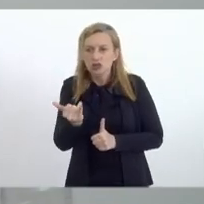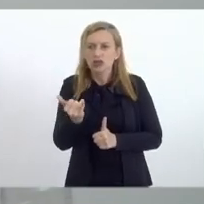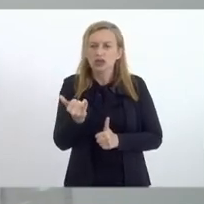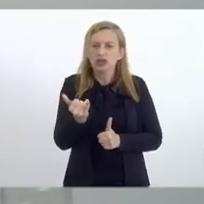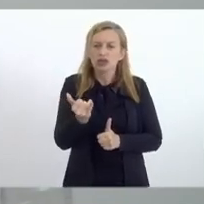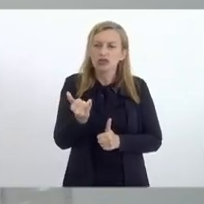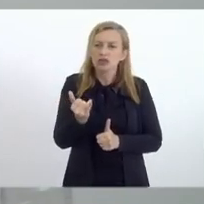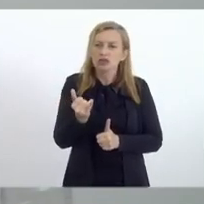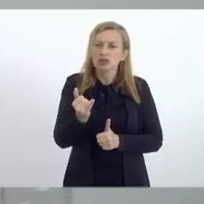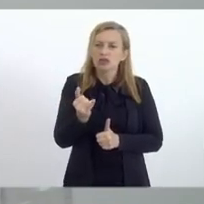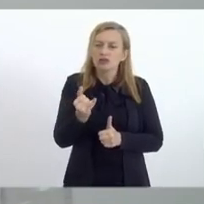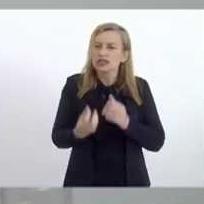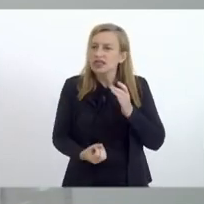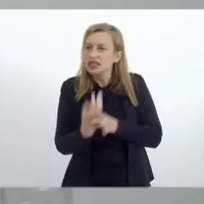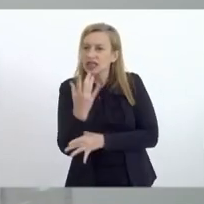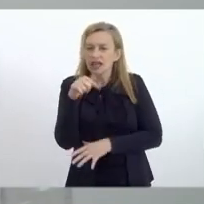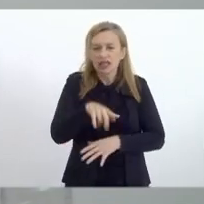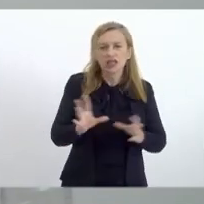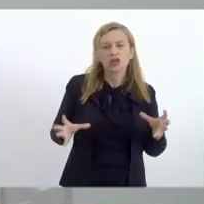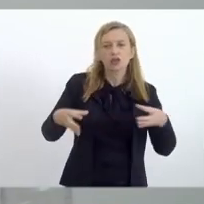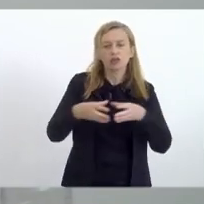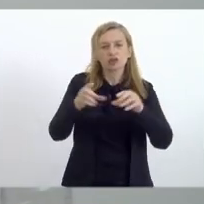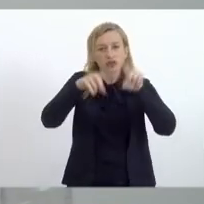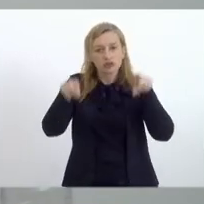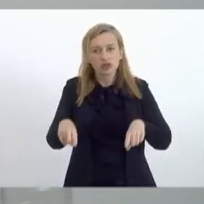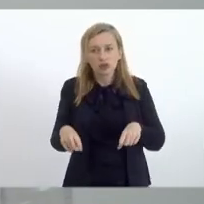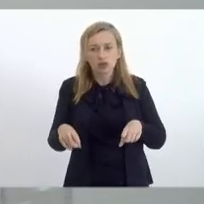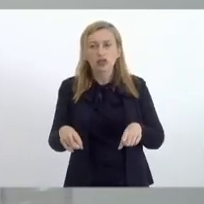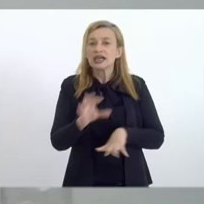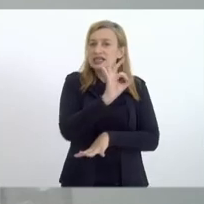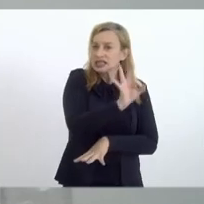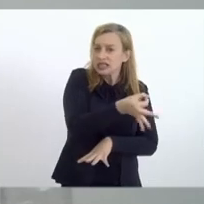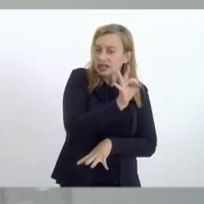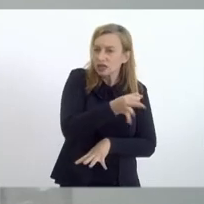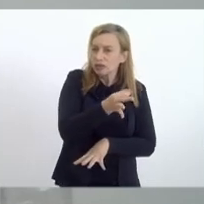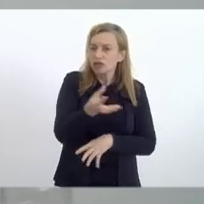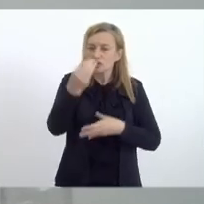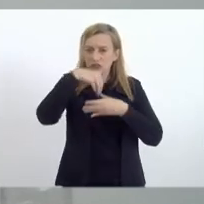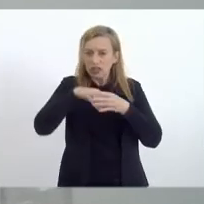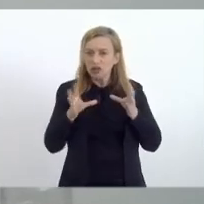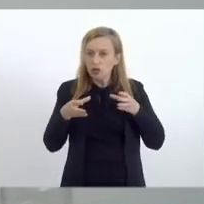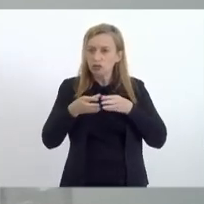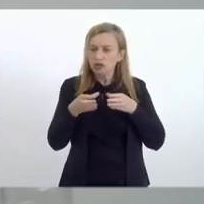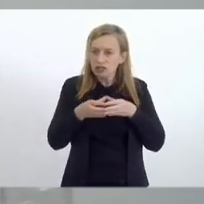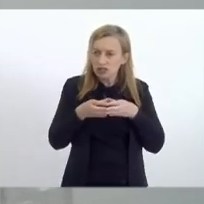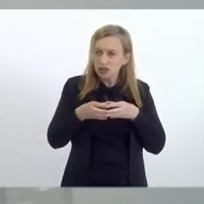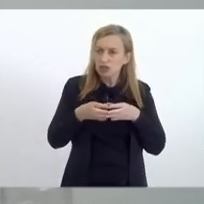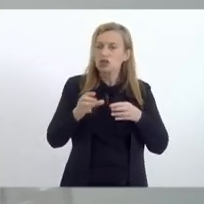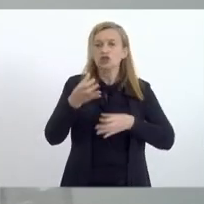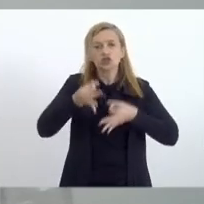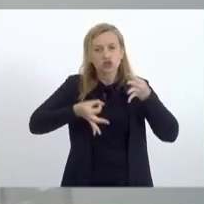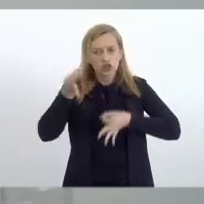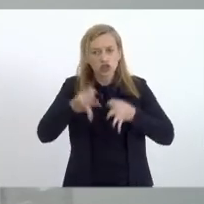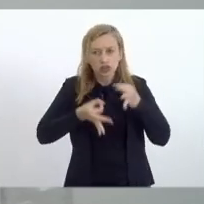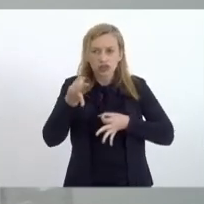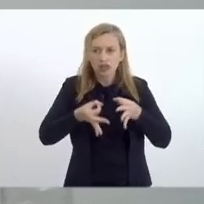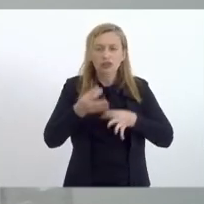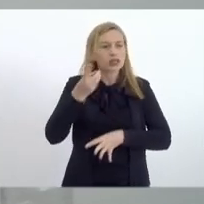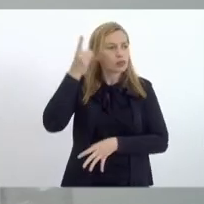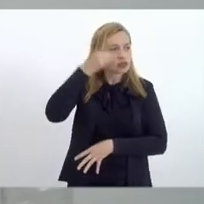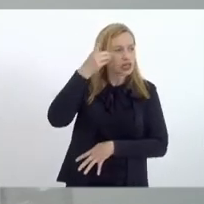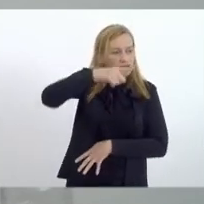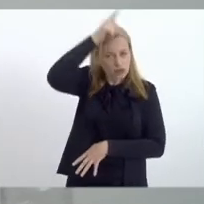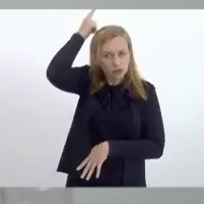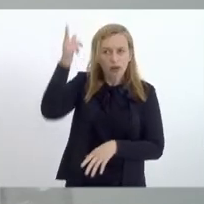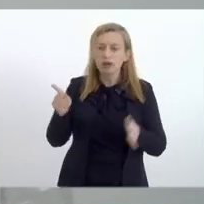que vai ser construído aqui com a Comissão de Servidores, mas, obviamente, dentro da Comissão de Constituição e Justiça. O deputado Luiz Paulo é